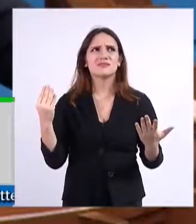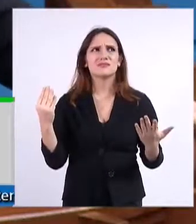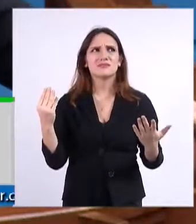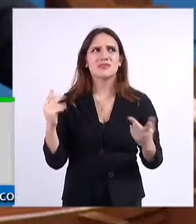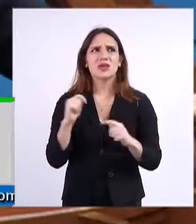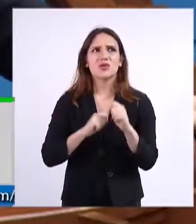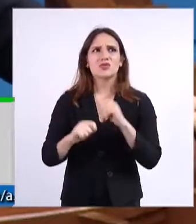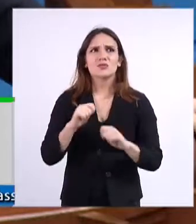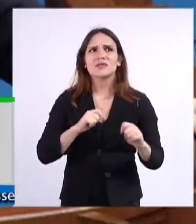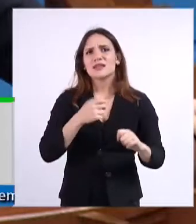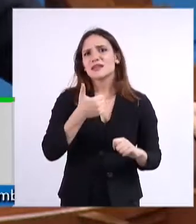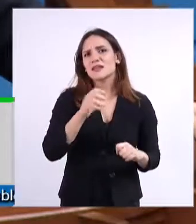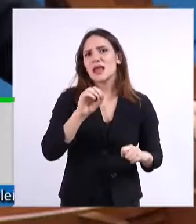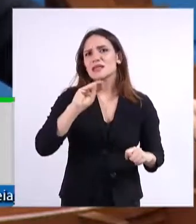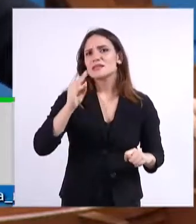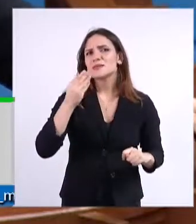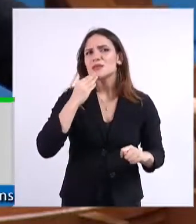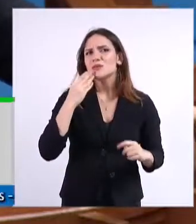10.